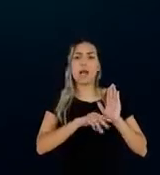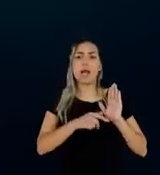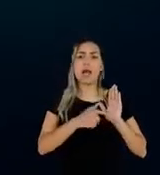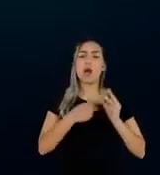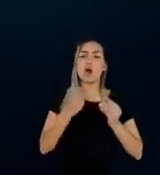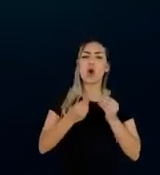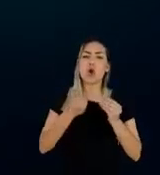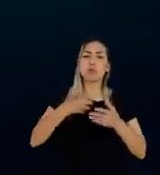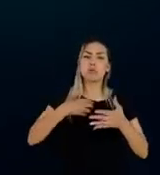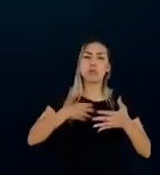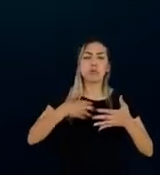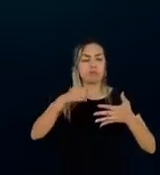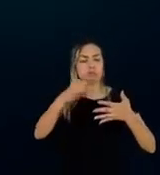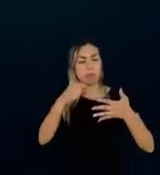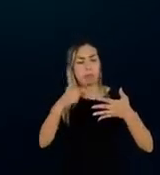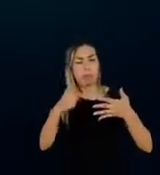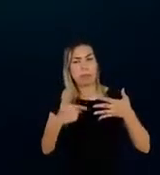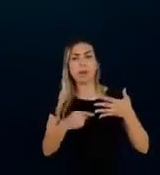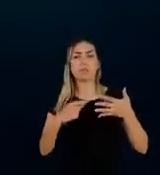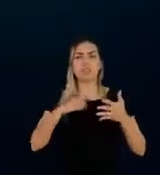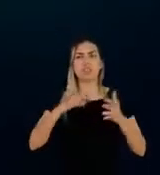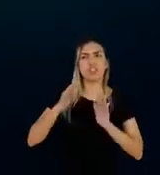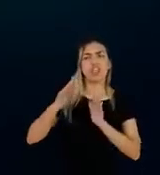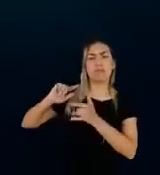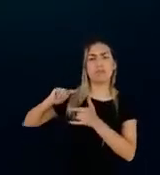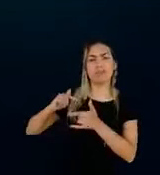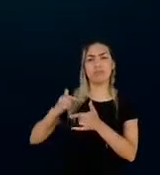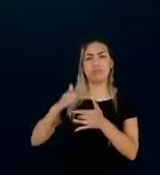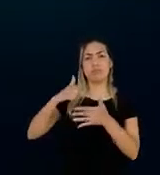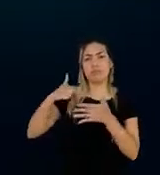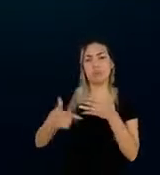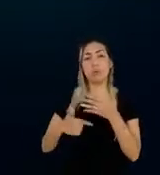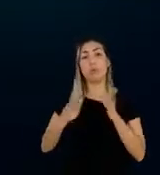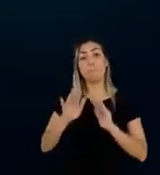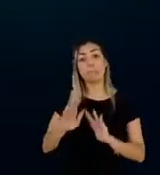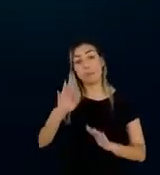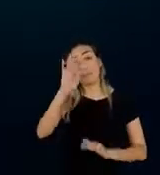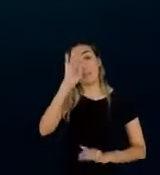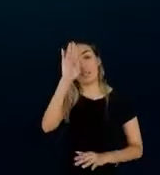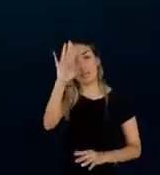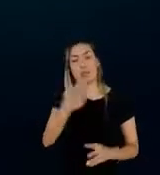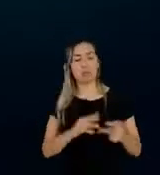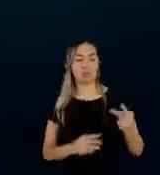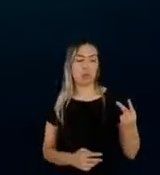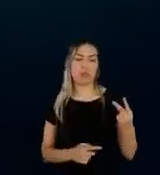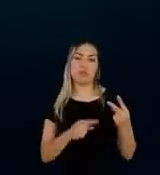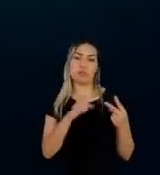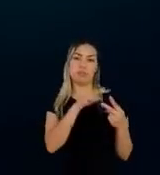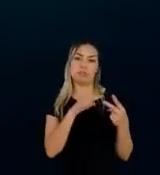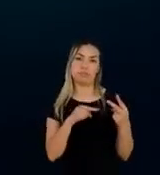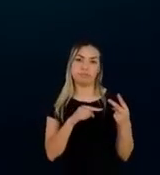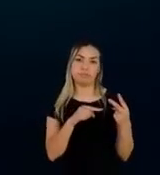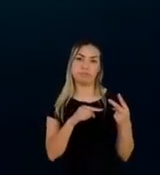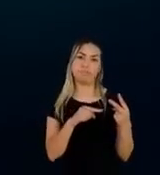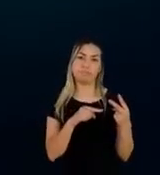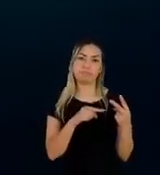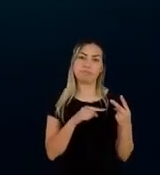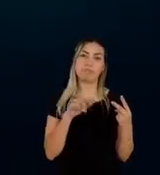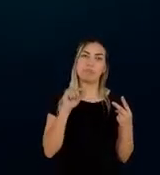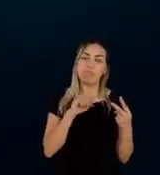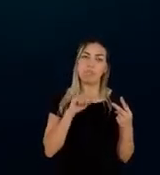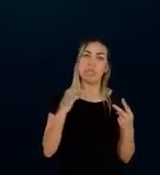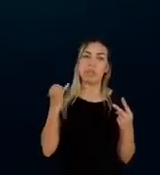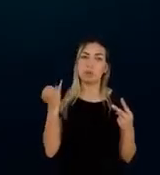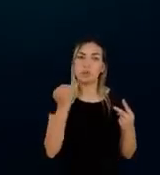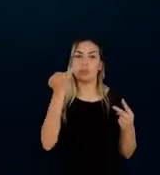já é tradicional. Eu vou trazer aqui dois módulos mais relevantes, que seriam os que trazem realmente